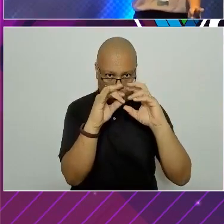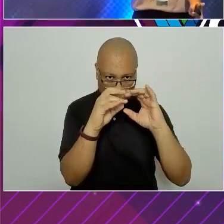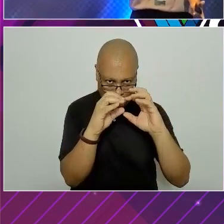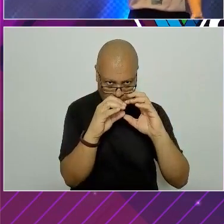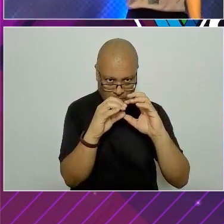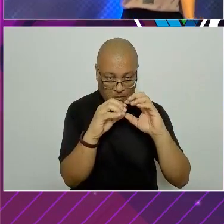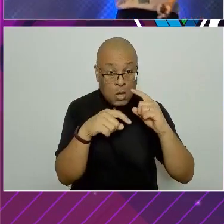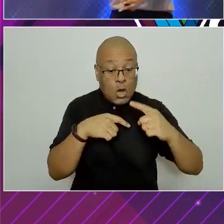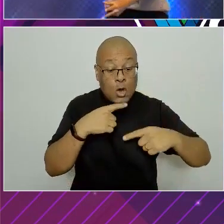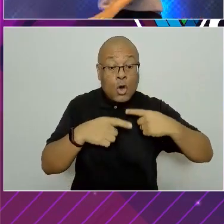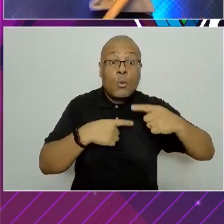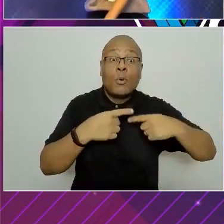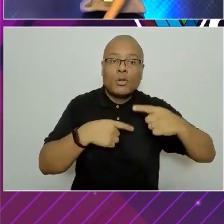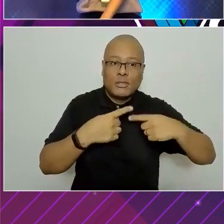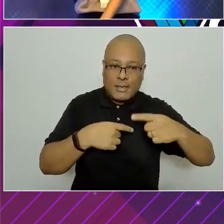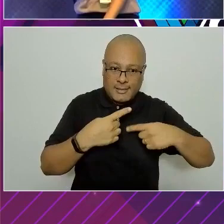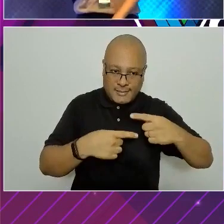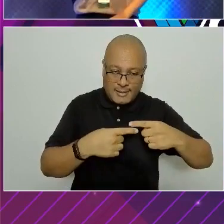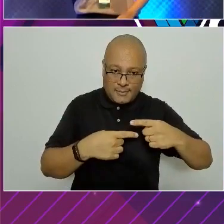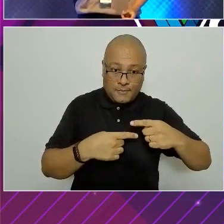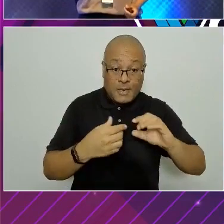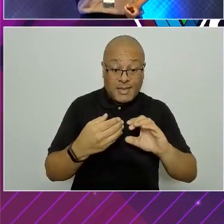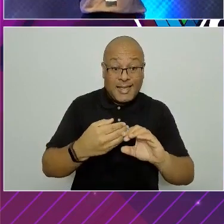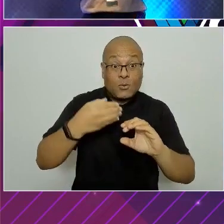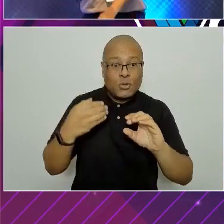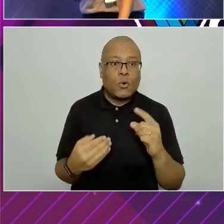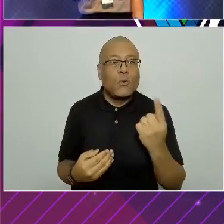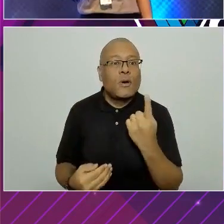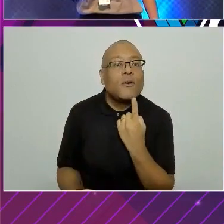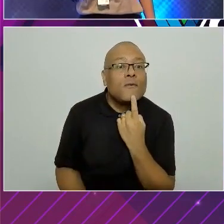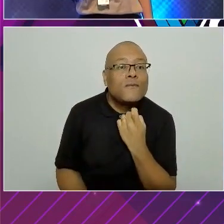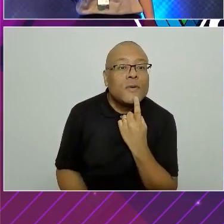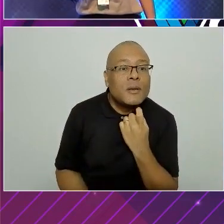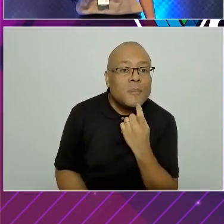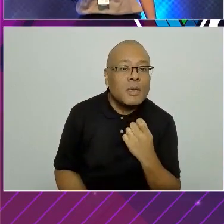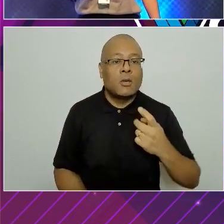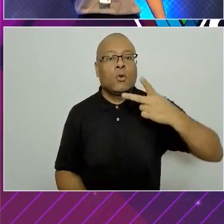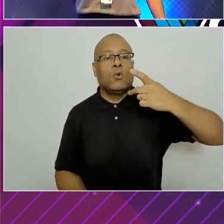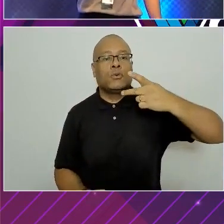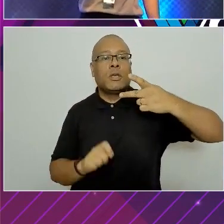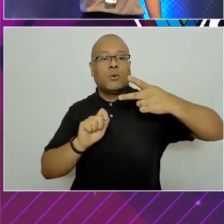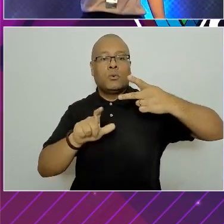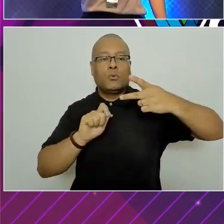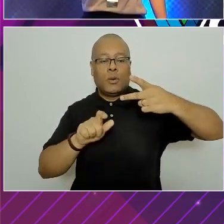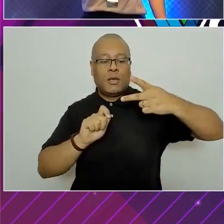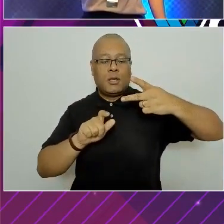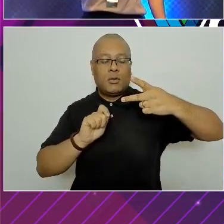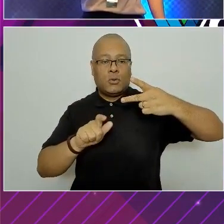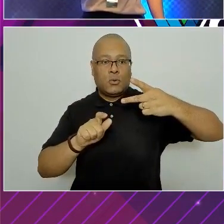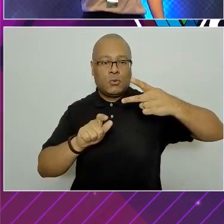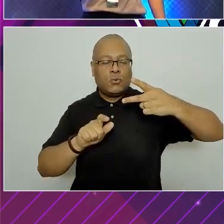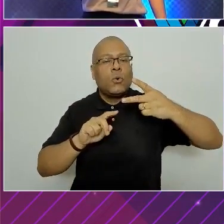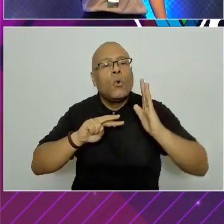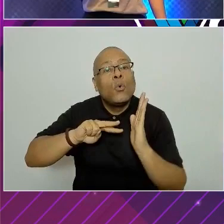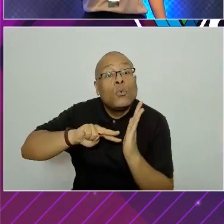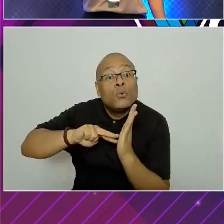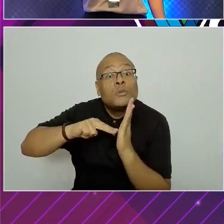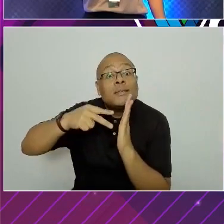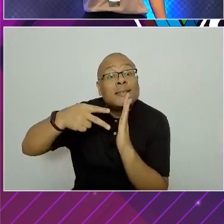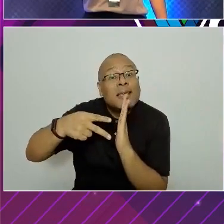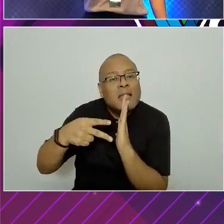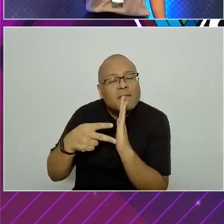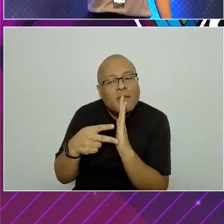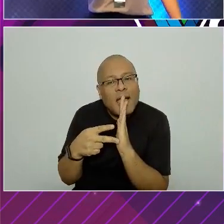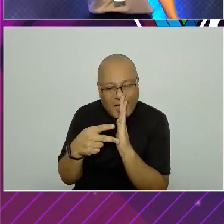vai processar aquilo. E o córtex secundário, ele vai dar significado para aquilo que foi percebido pelo córtex